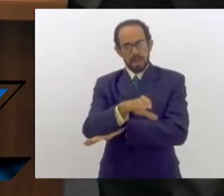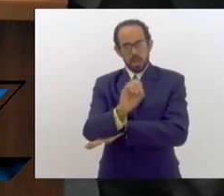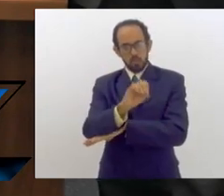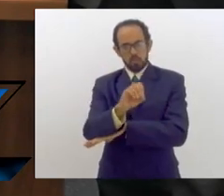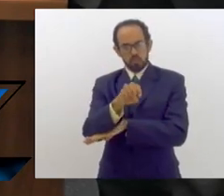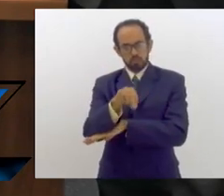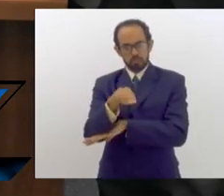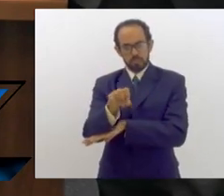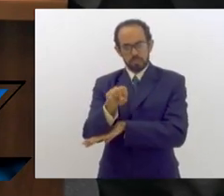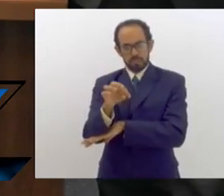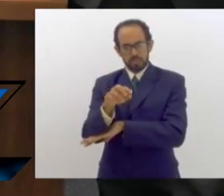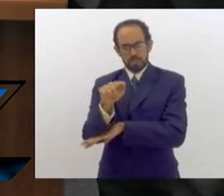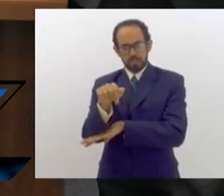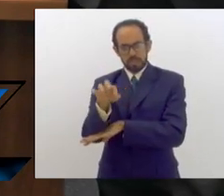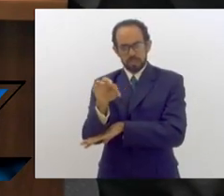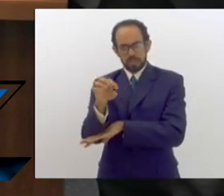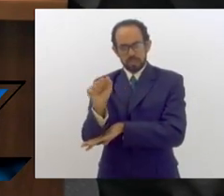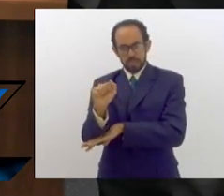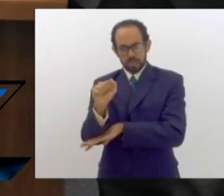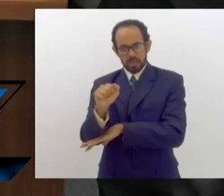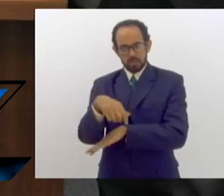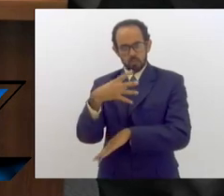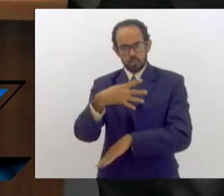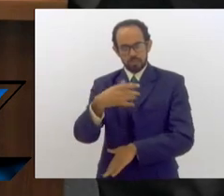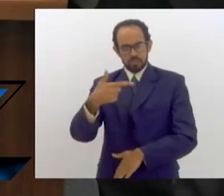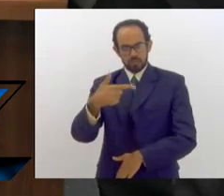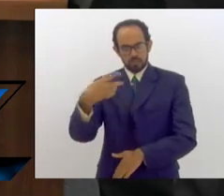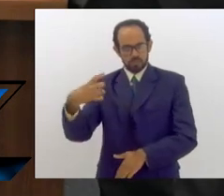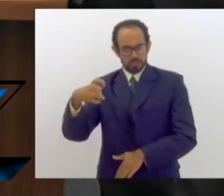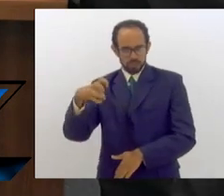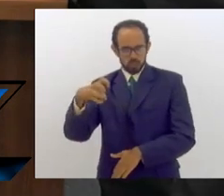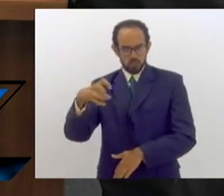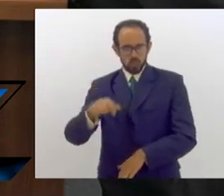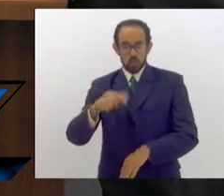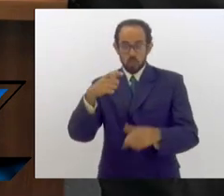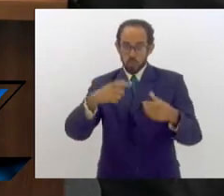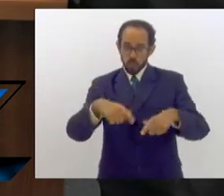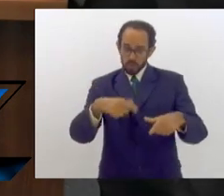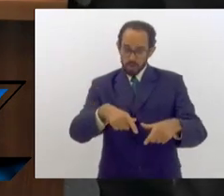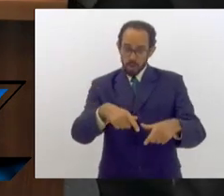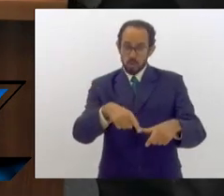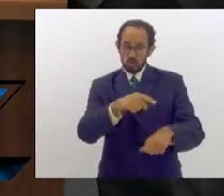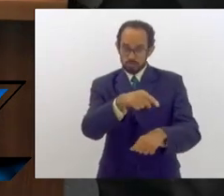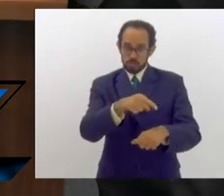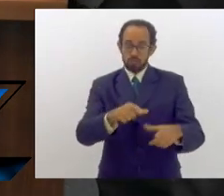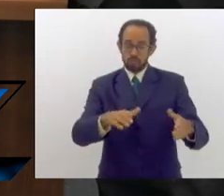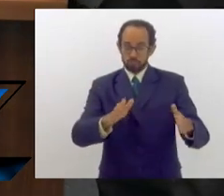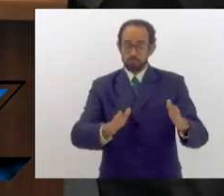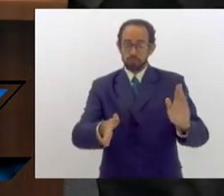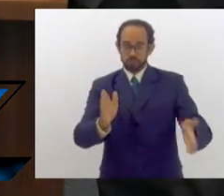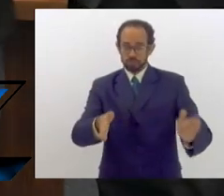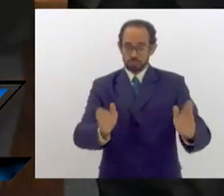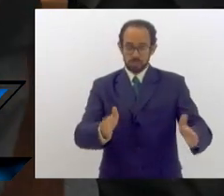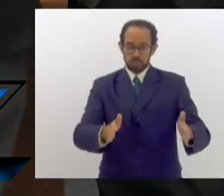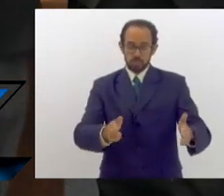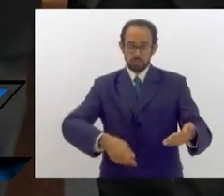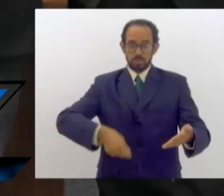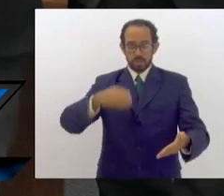425 o local serviu durante a ditadura militar de 1964 a